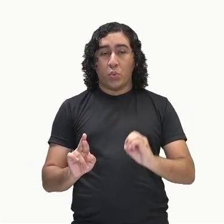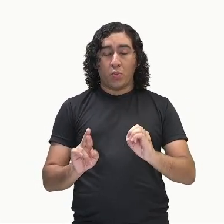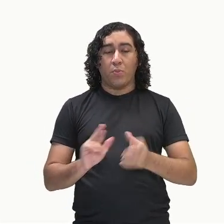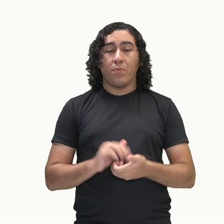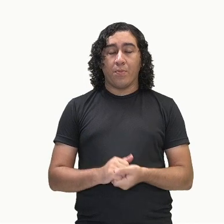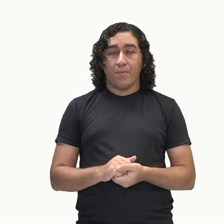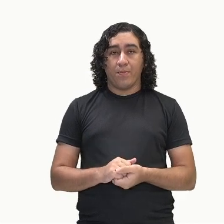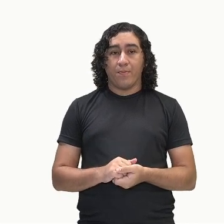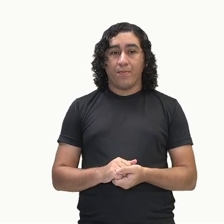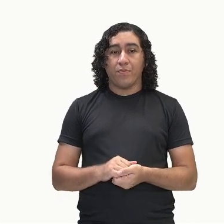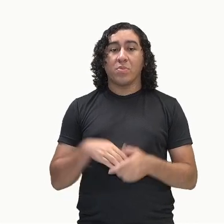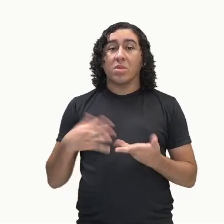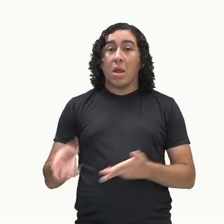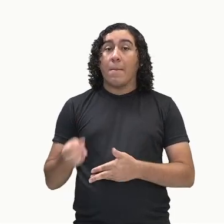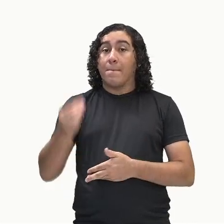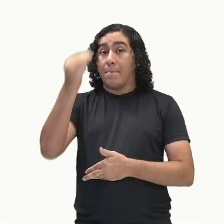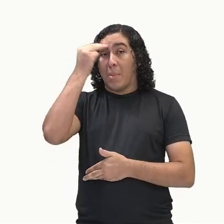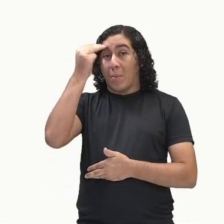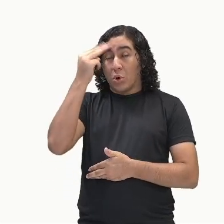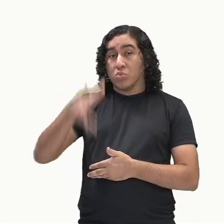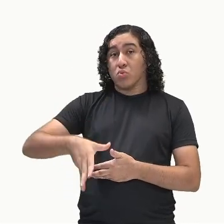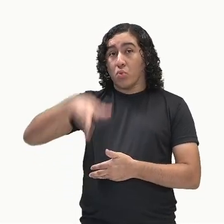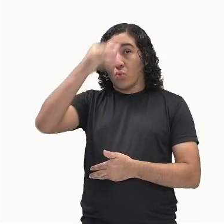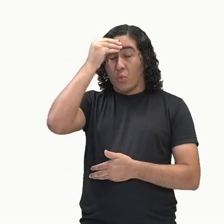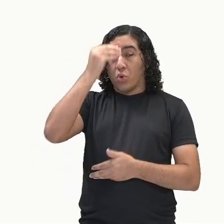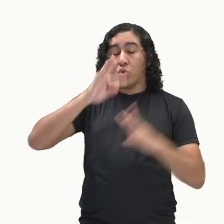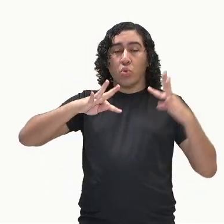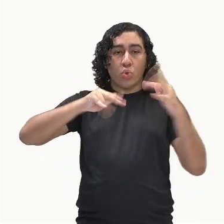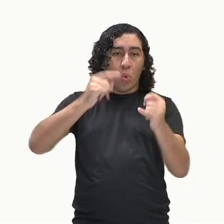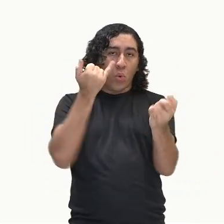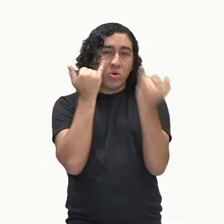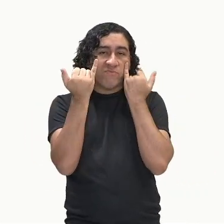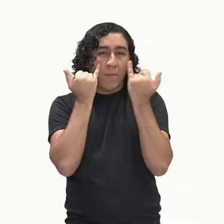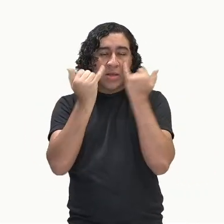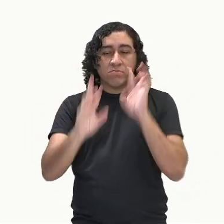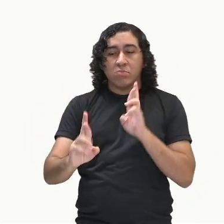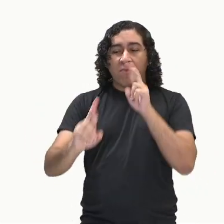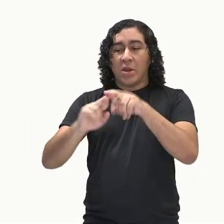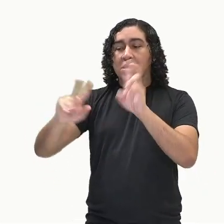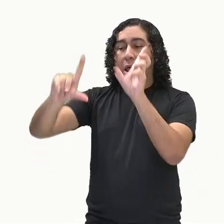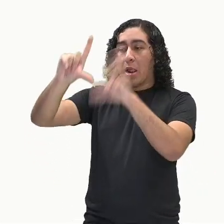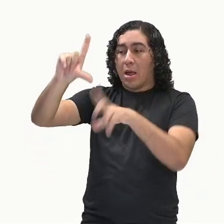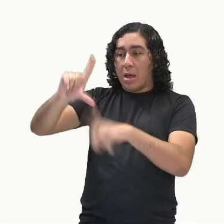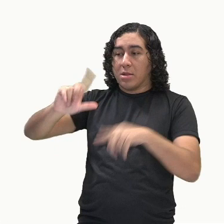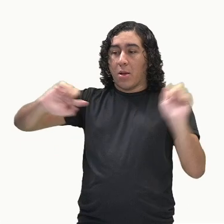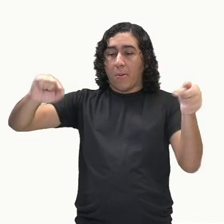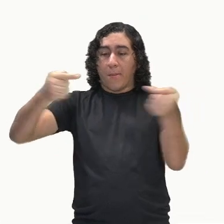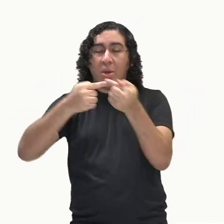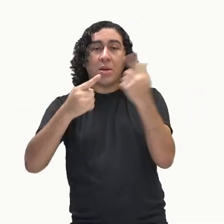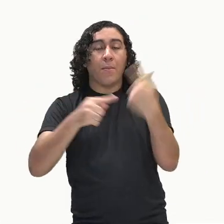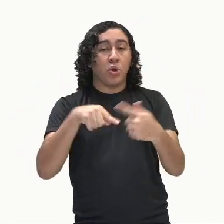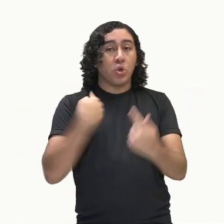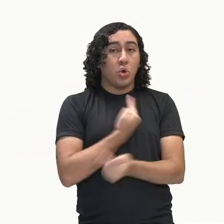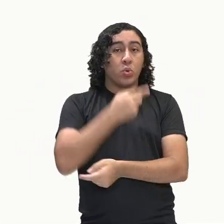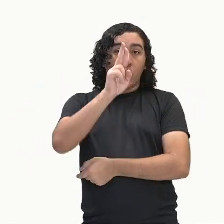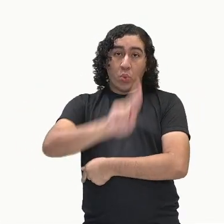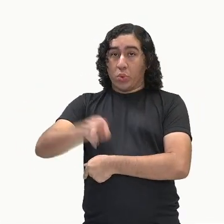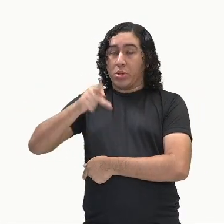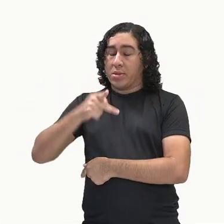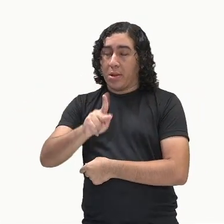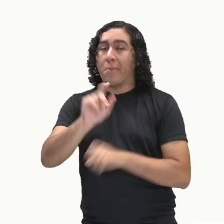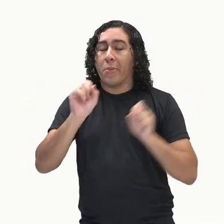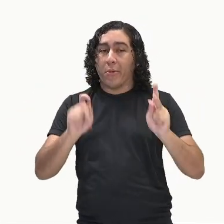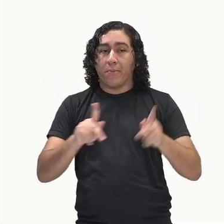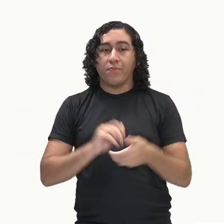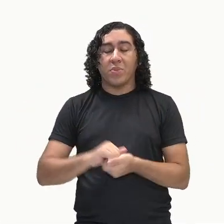guardem esses nomes aqui, tá? Essas referências, essas nomenclaturas, porque a gente vai usar bastante, tá?